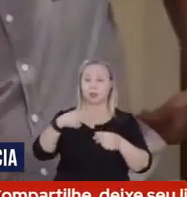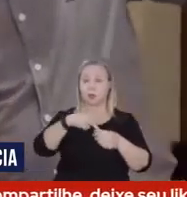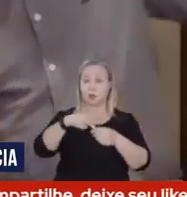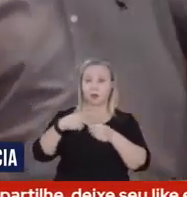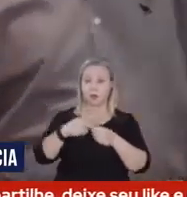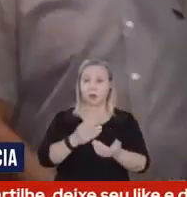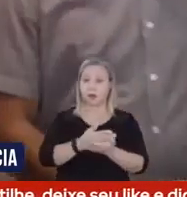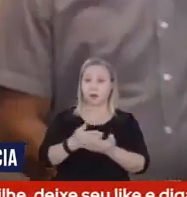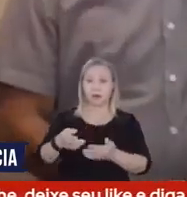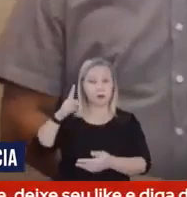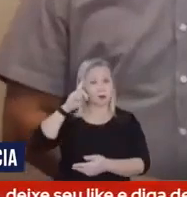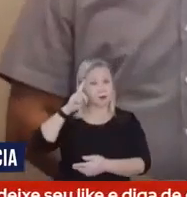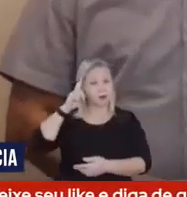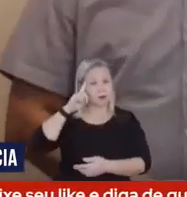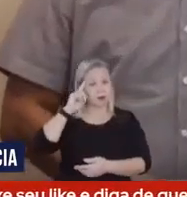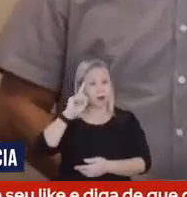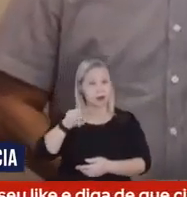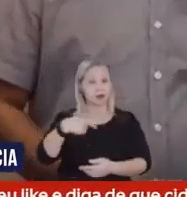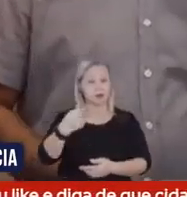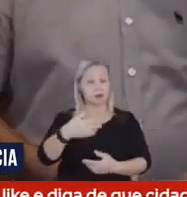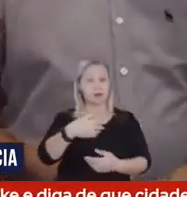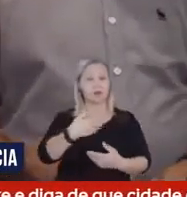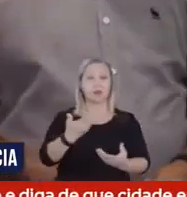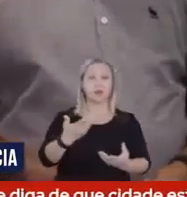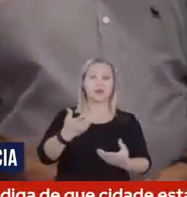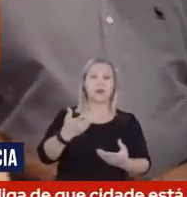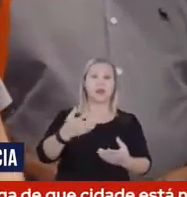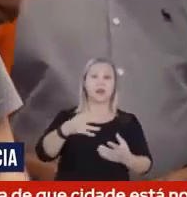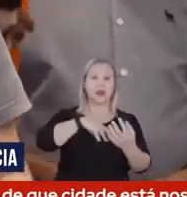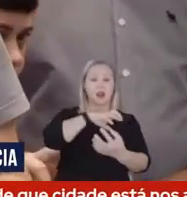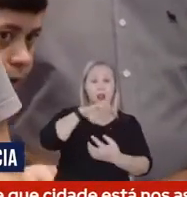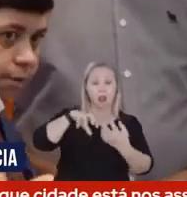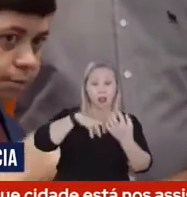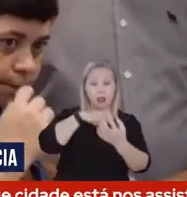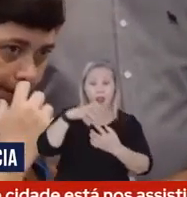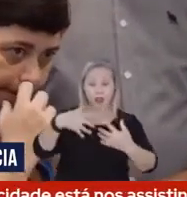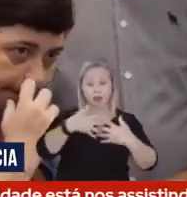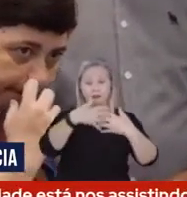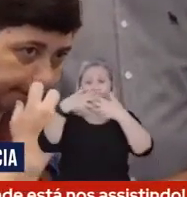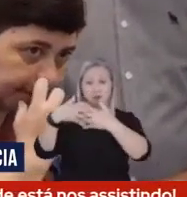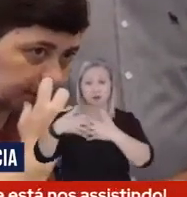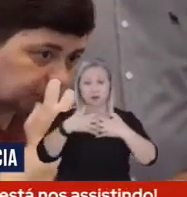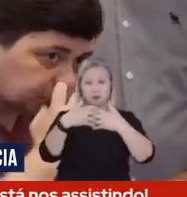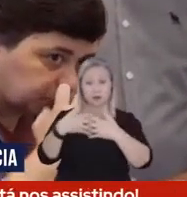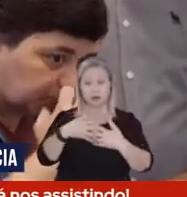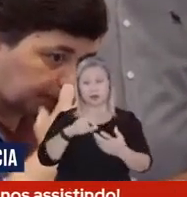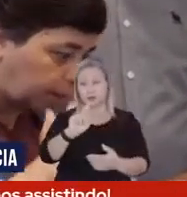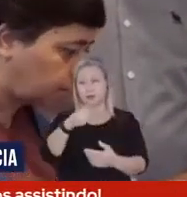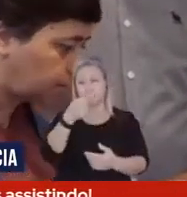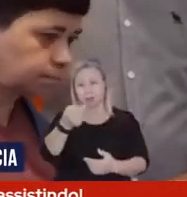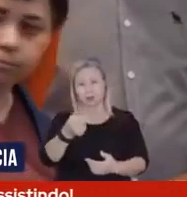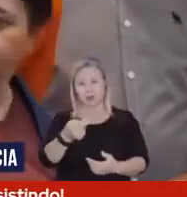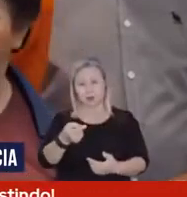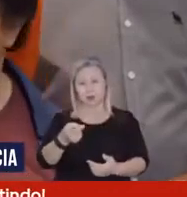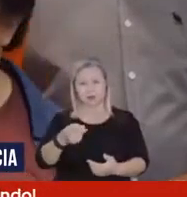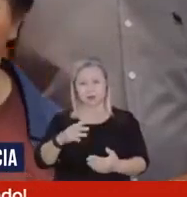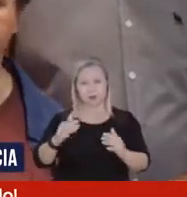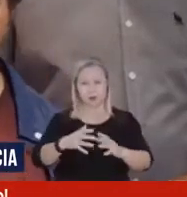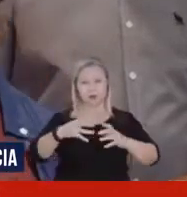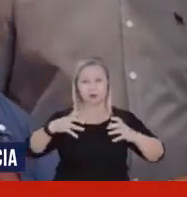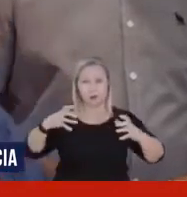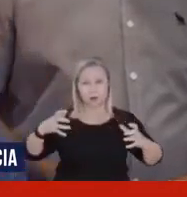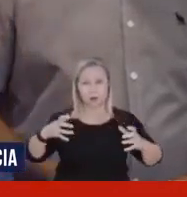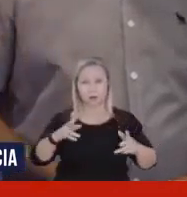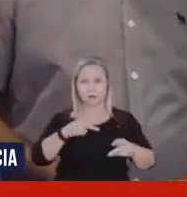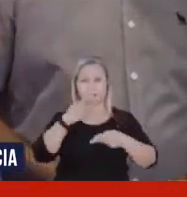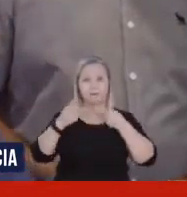dos caminhoneiros, e que agora passou a ter um período um pouco maior, mas, mesmo assim, ele é muito, muito forte. Para falar da política de preços,